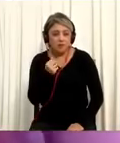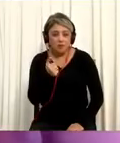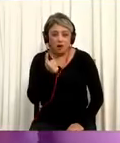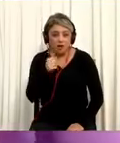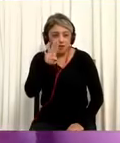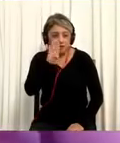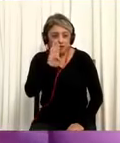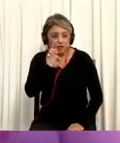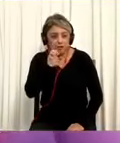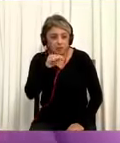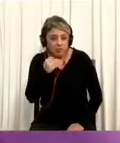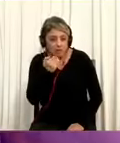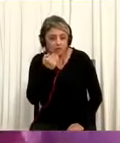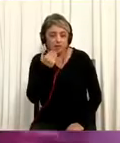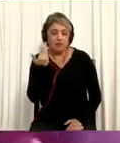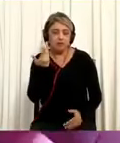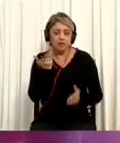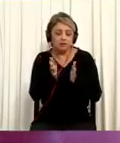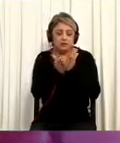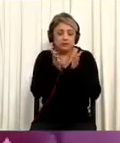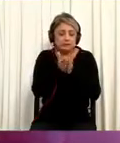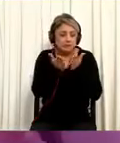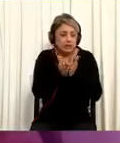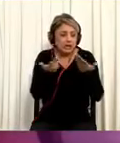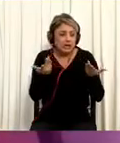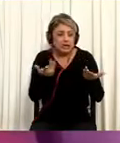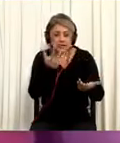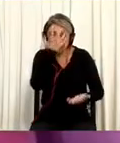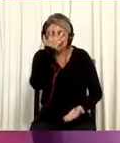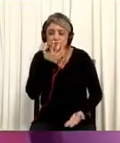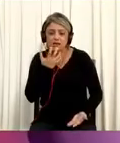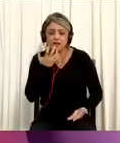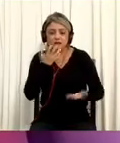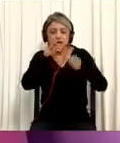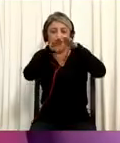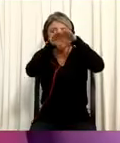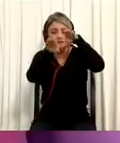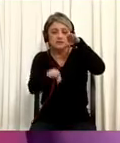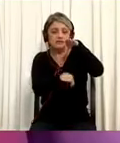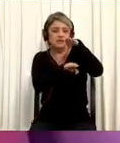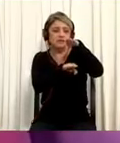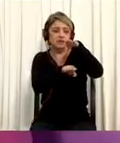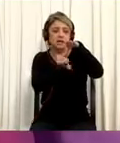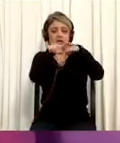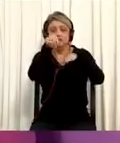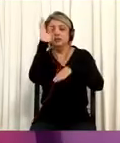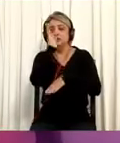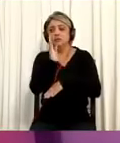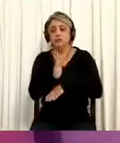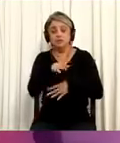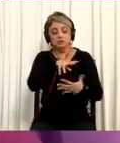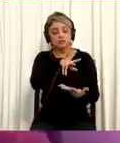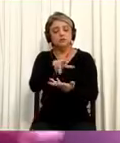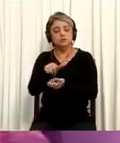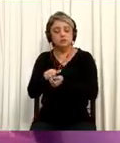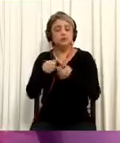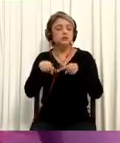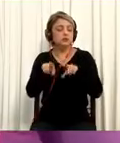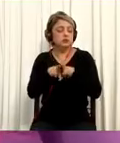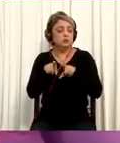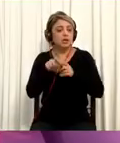de pessoas. Então, é extremamente grave a desigualdade no Brasil e no mundo. E